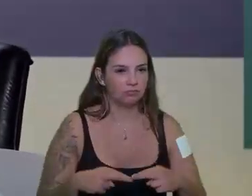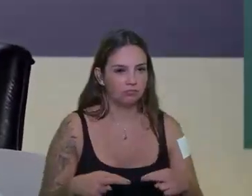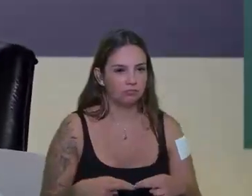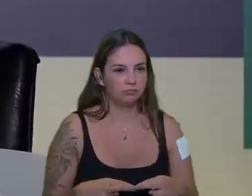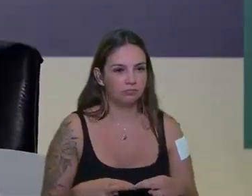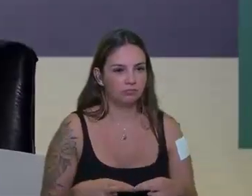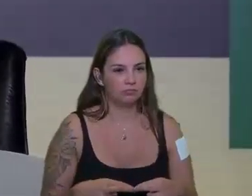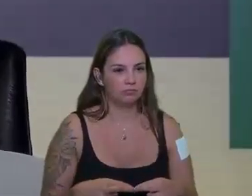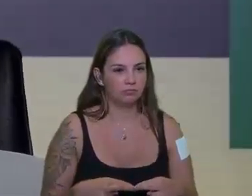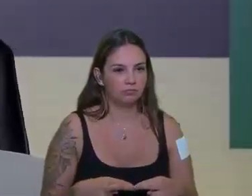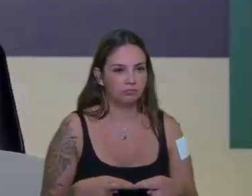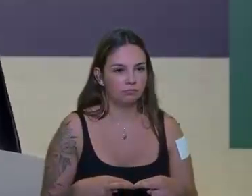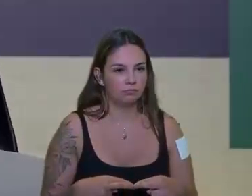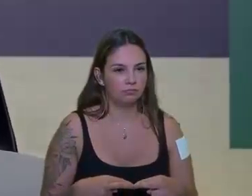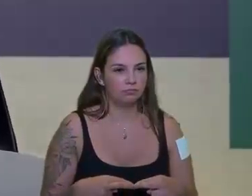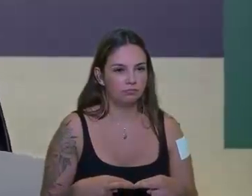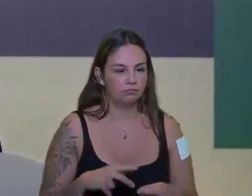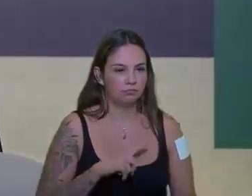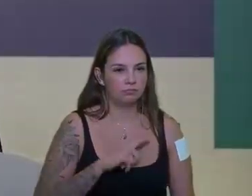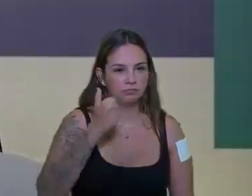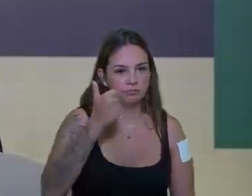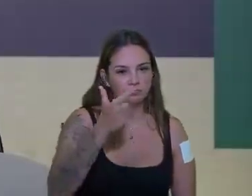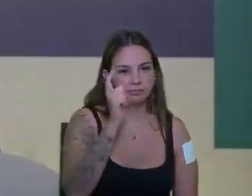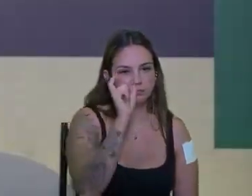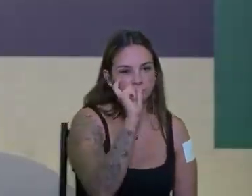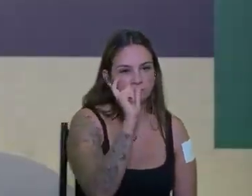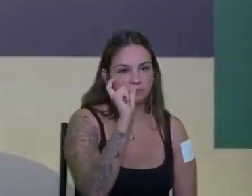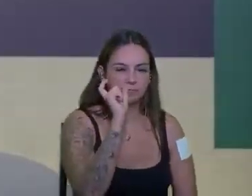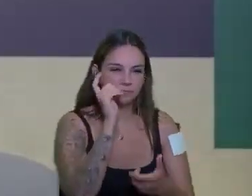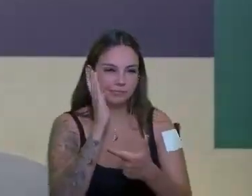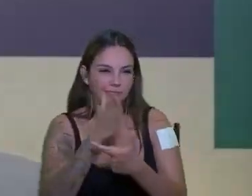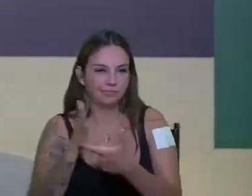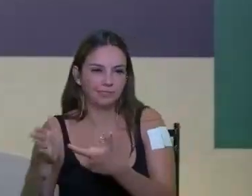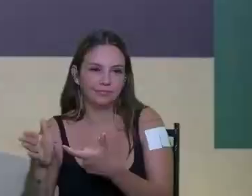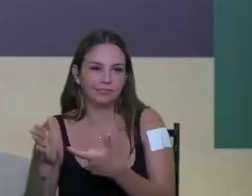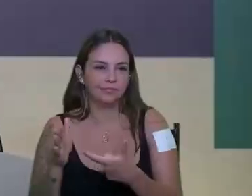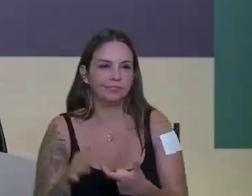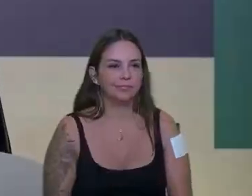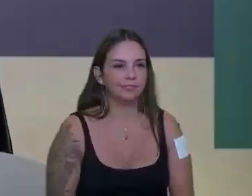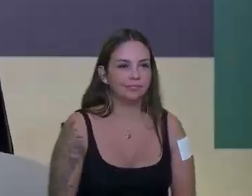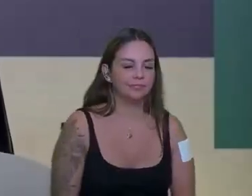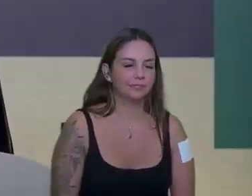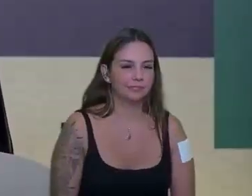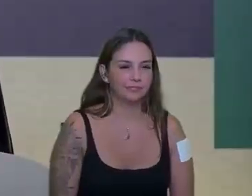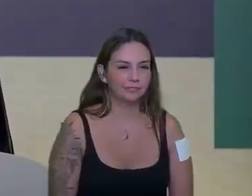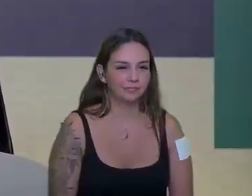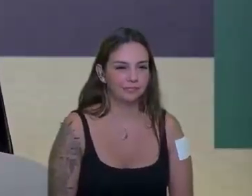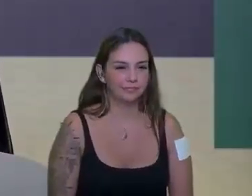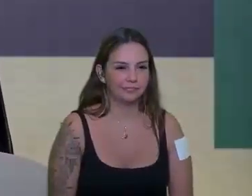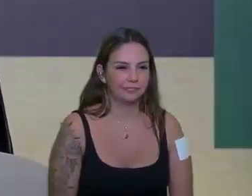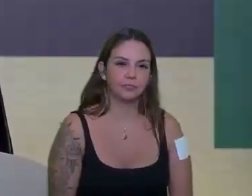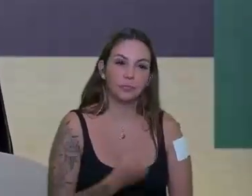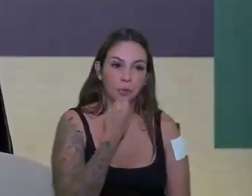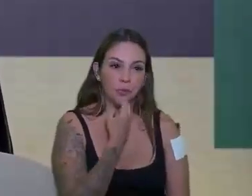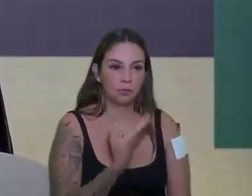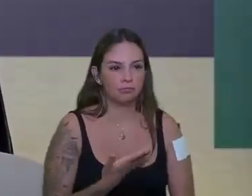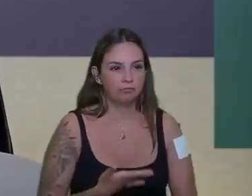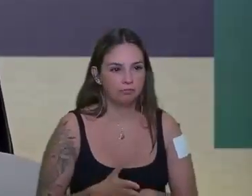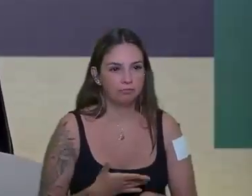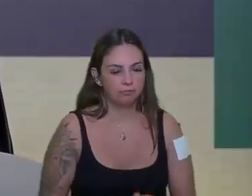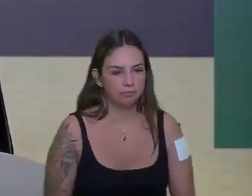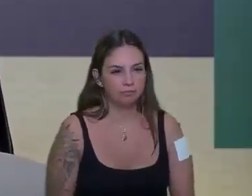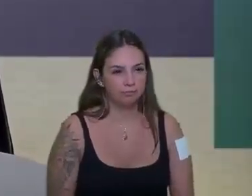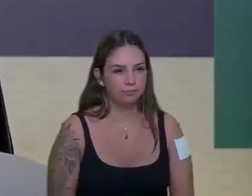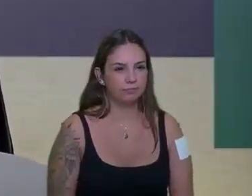métrica, tem que ter 12 sílabas no verso e não sei o quê. Eu acho... É bom, é um exercício